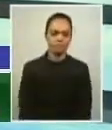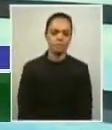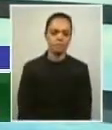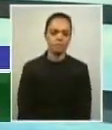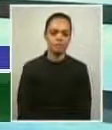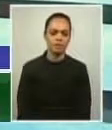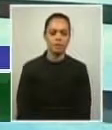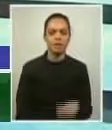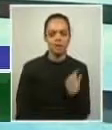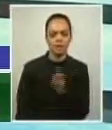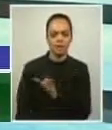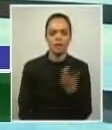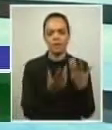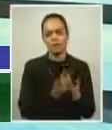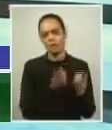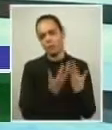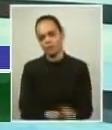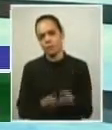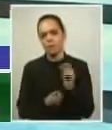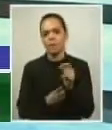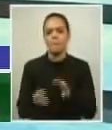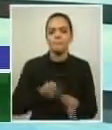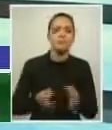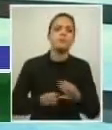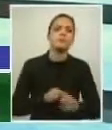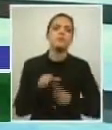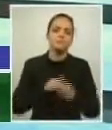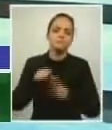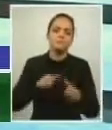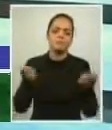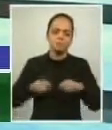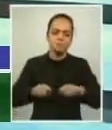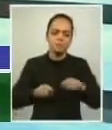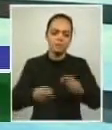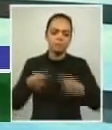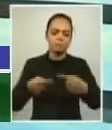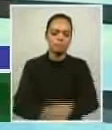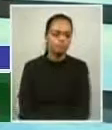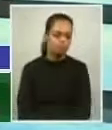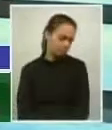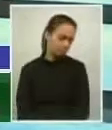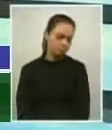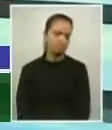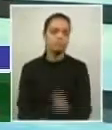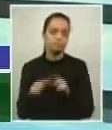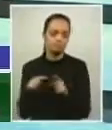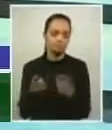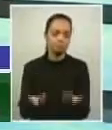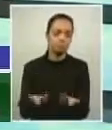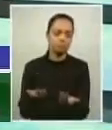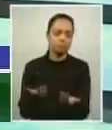herdeiros de muitos processos de ressignificação do poder político o porquê que